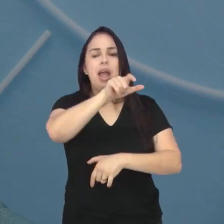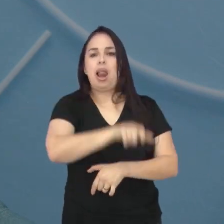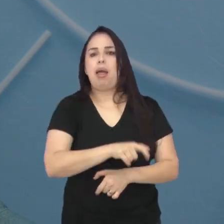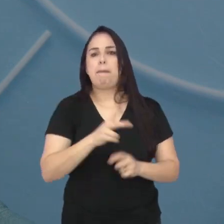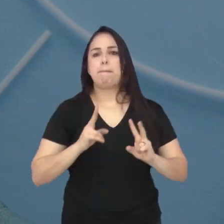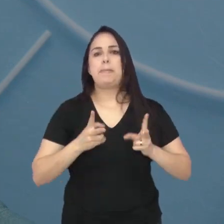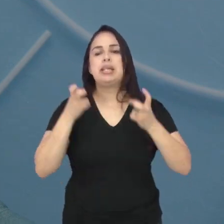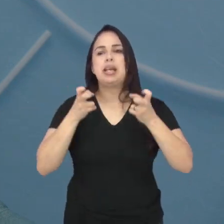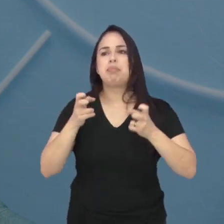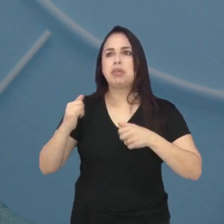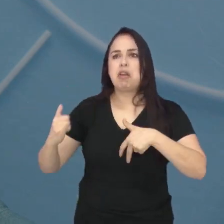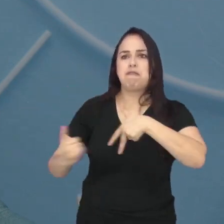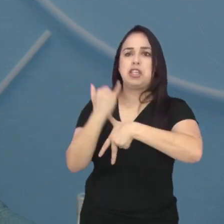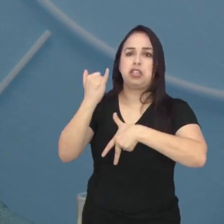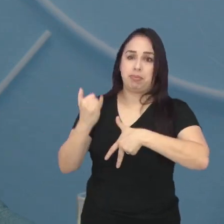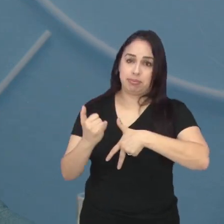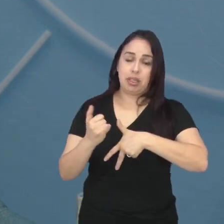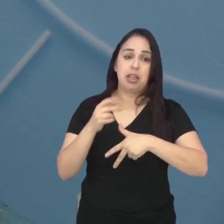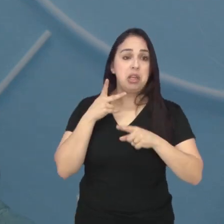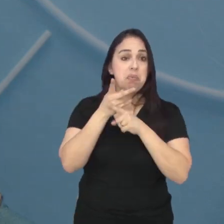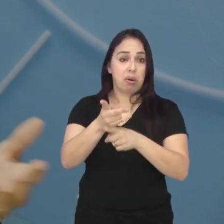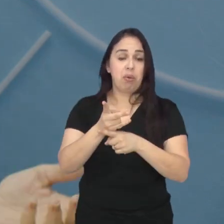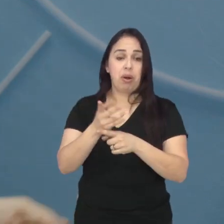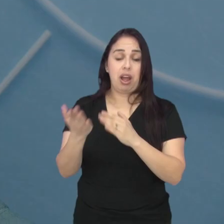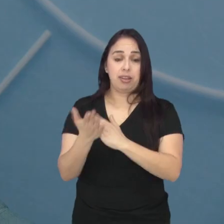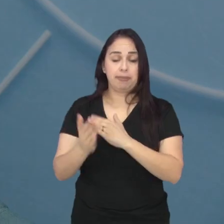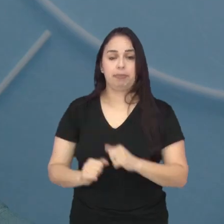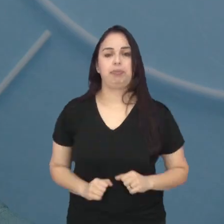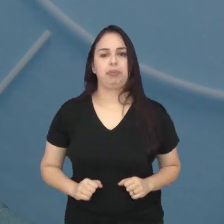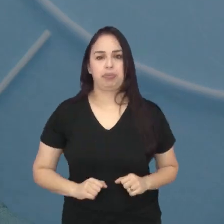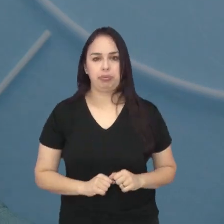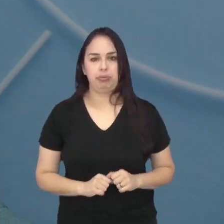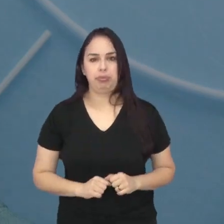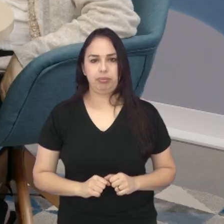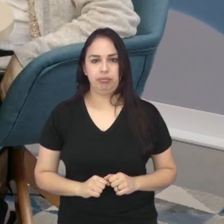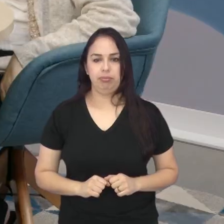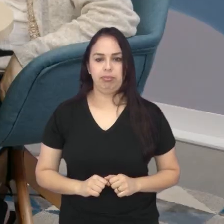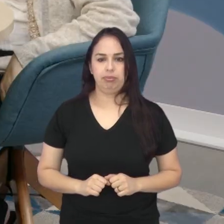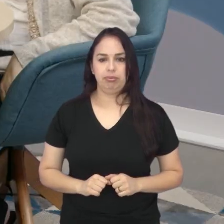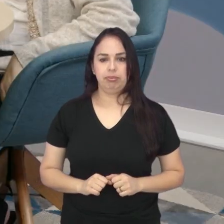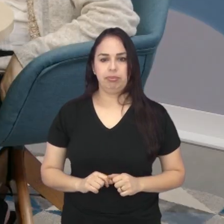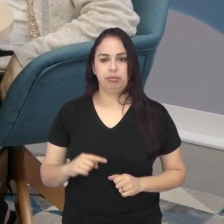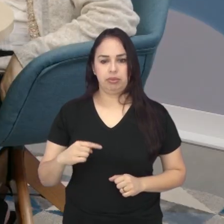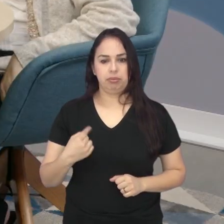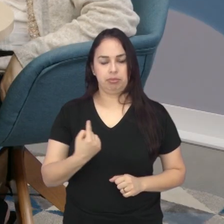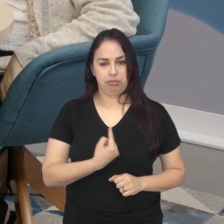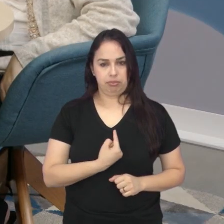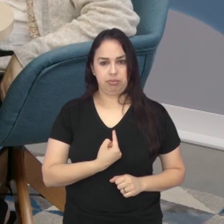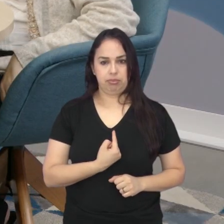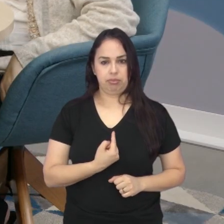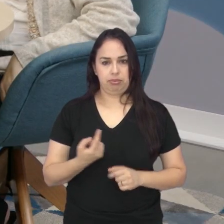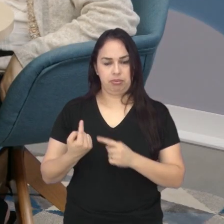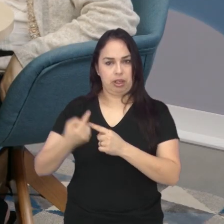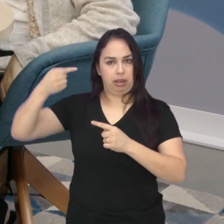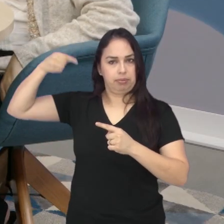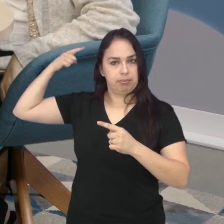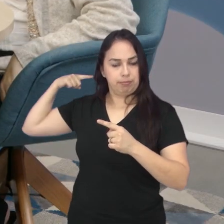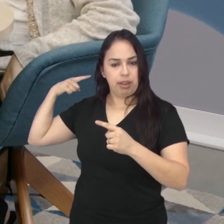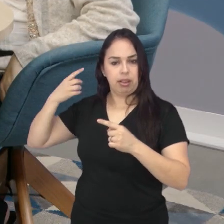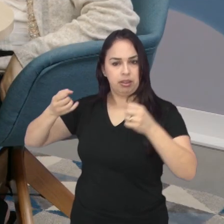que ela é vítima de uma relação assim. E buscar ajuda, né, claro. E a gente estava falando isso